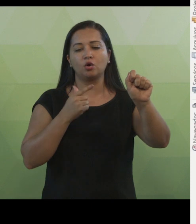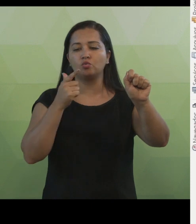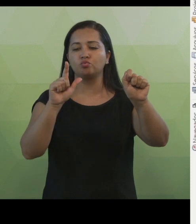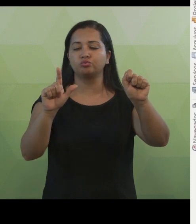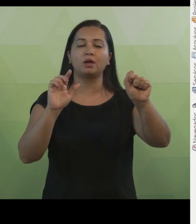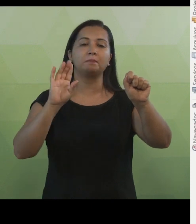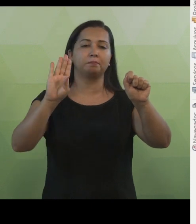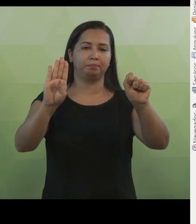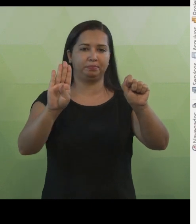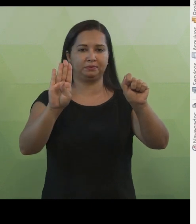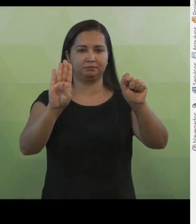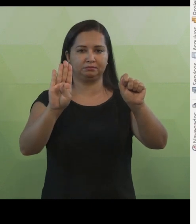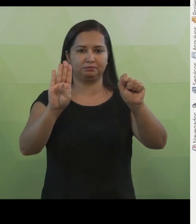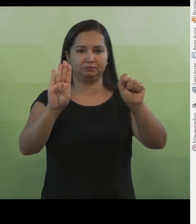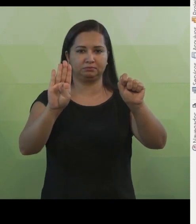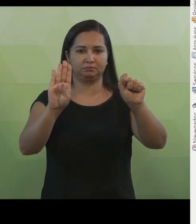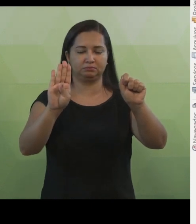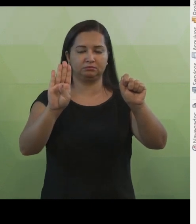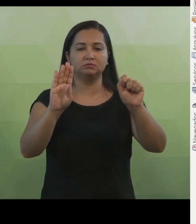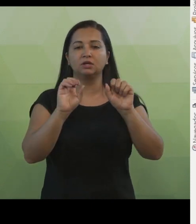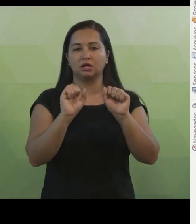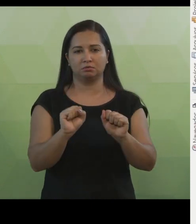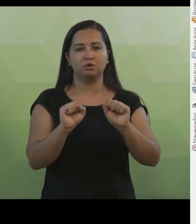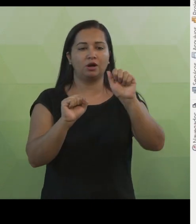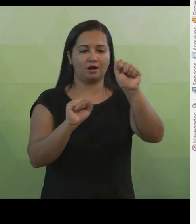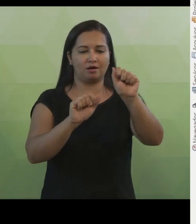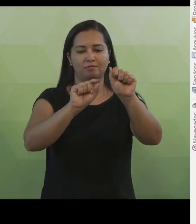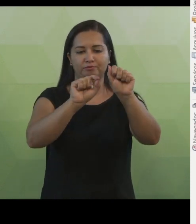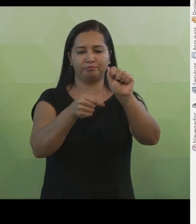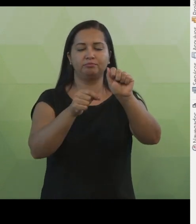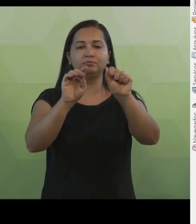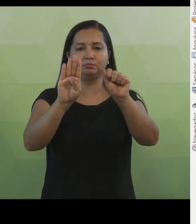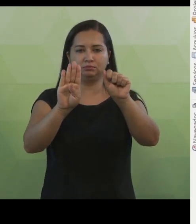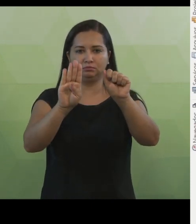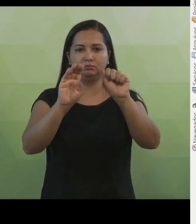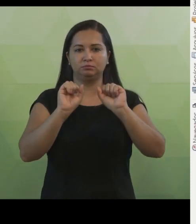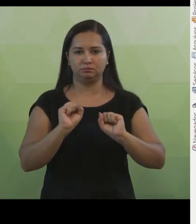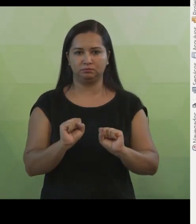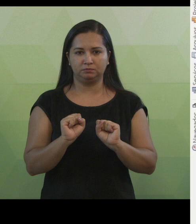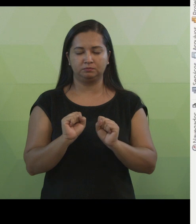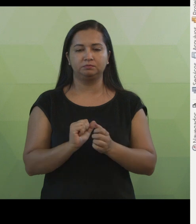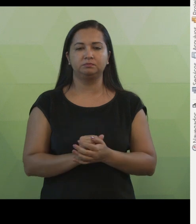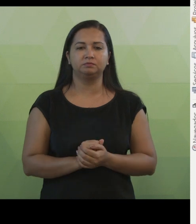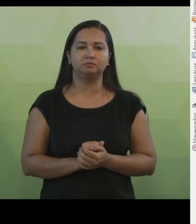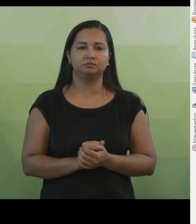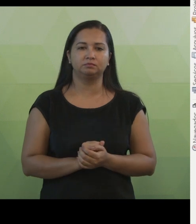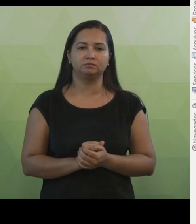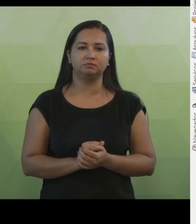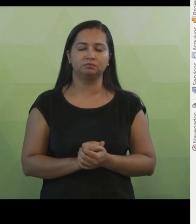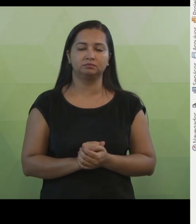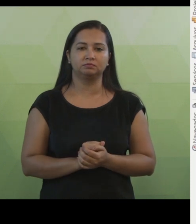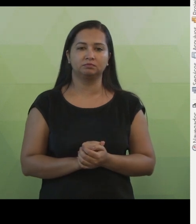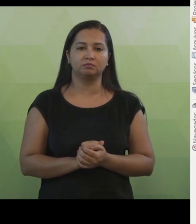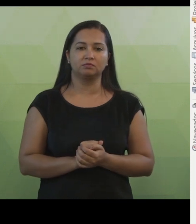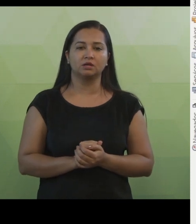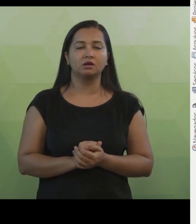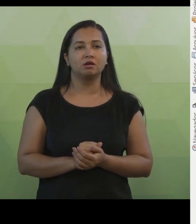Então, eu vou primeiro definir qual tipo dessa variável. Então, por exemplo, eu quero uma variável do tipo inteiro, chamada